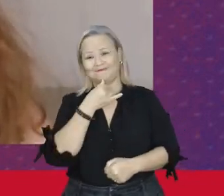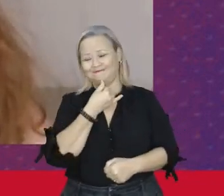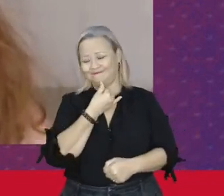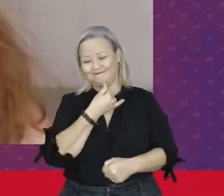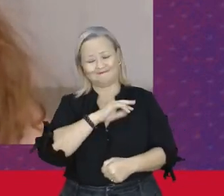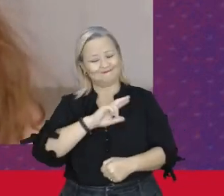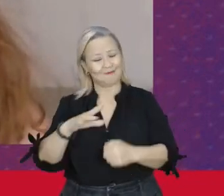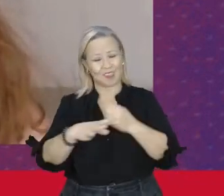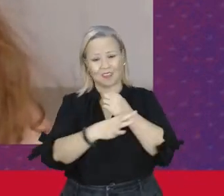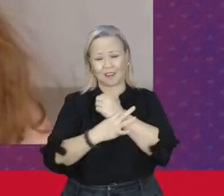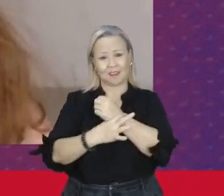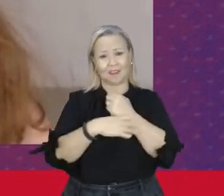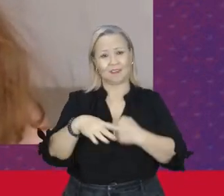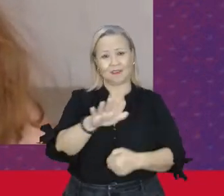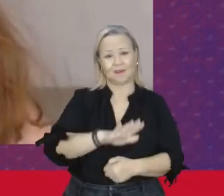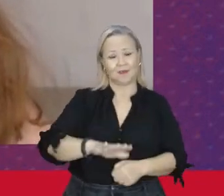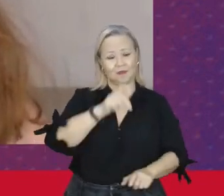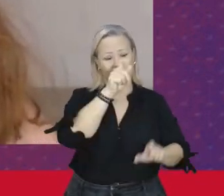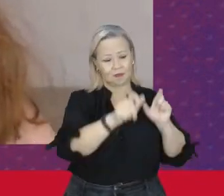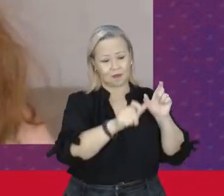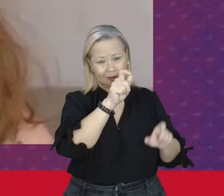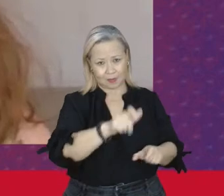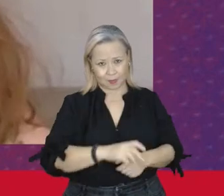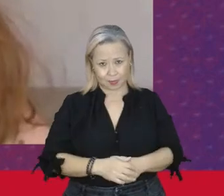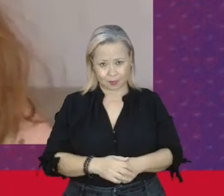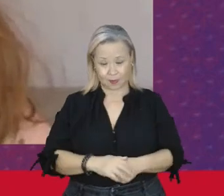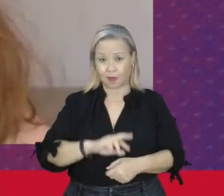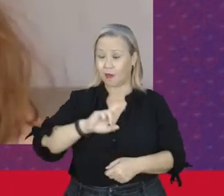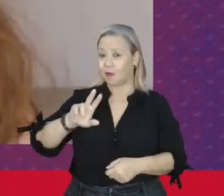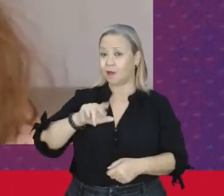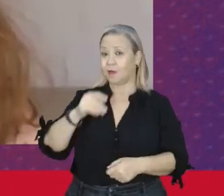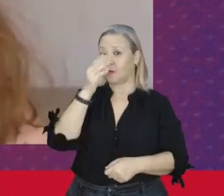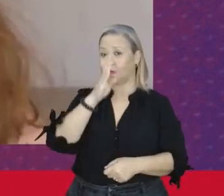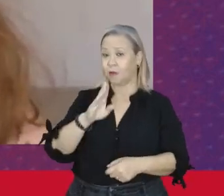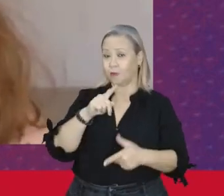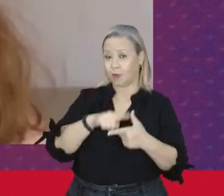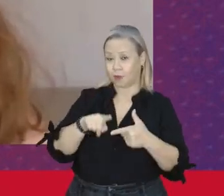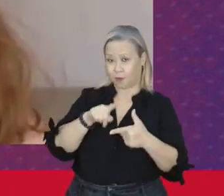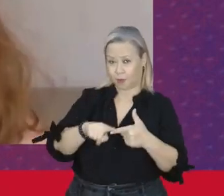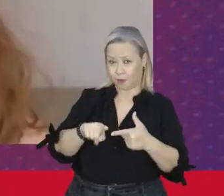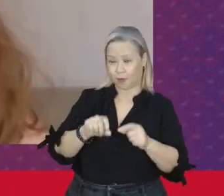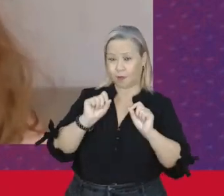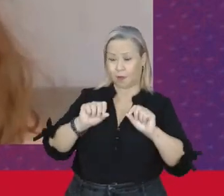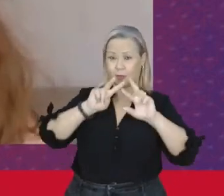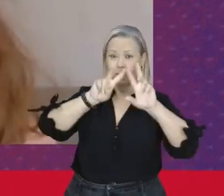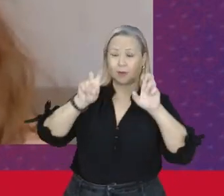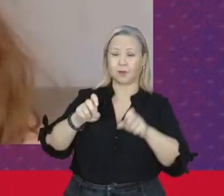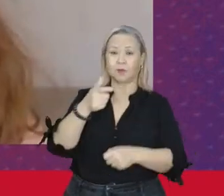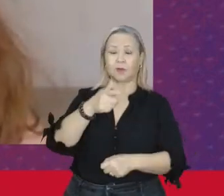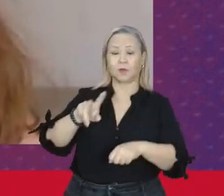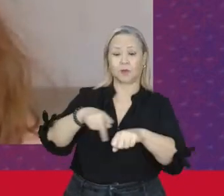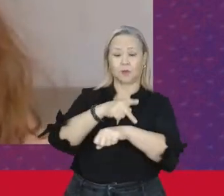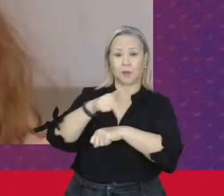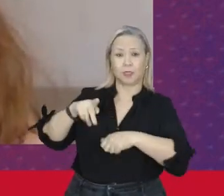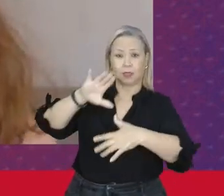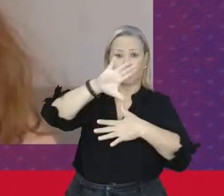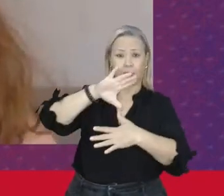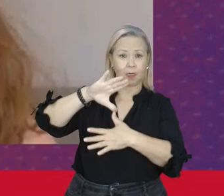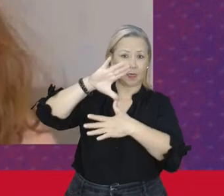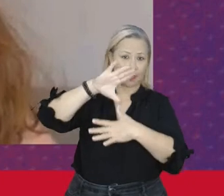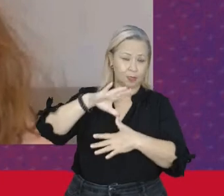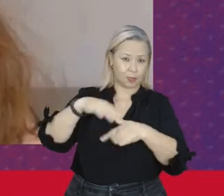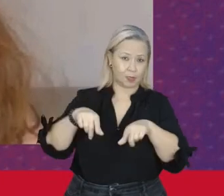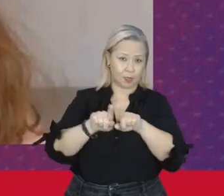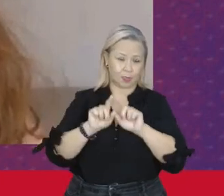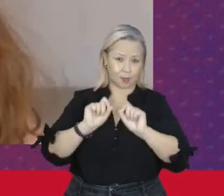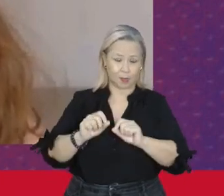pessoas, né? Isso não é um problema apenas do Brasil, mas é uma questão para os outros países da América Latina e porque a gente